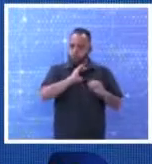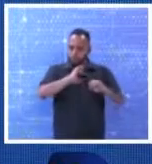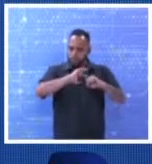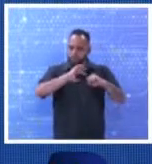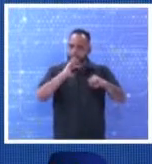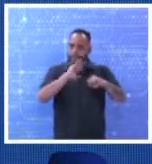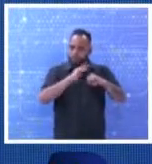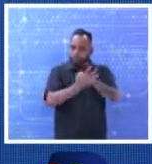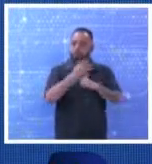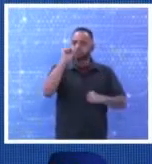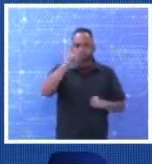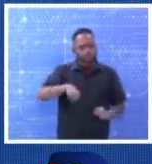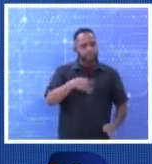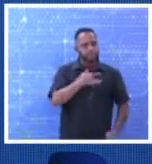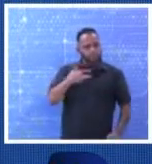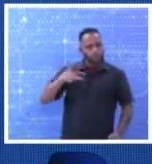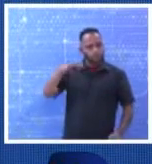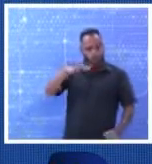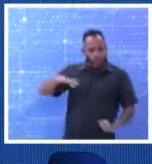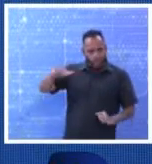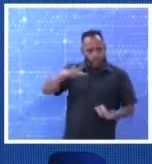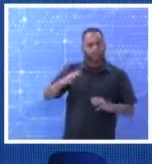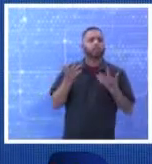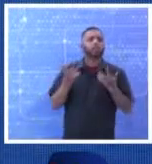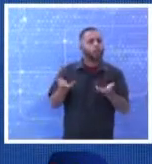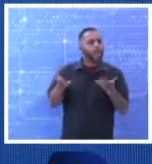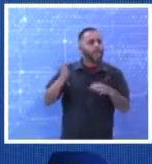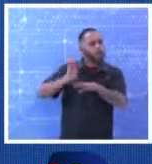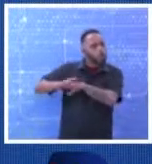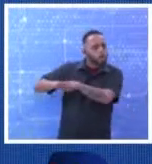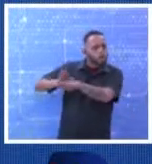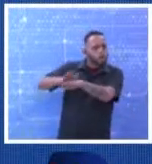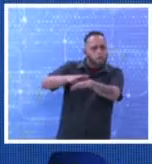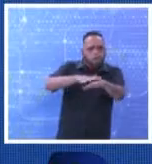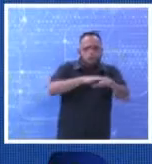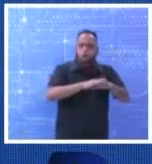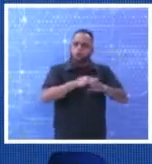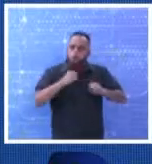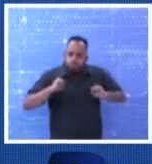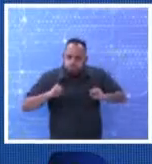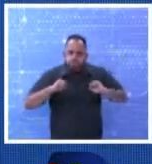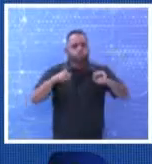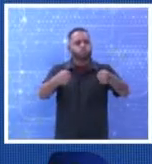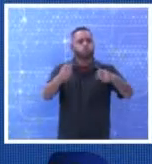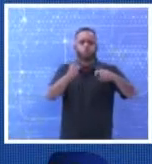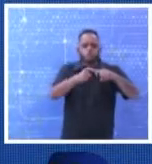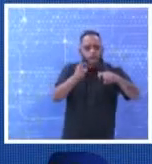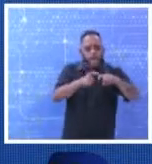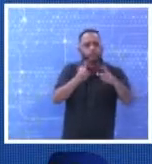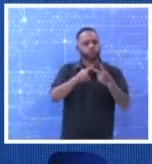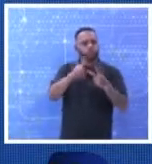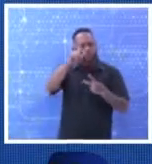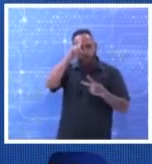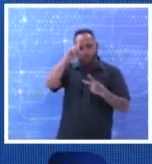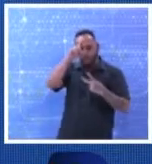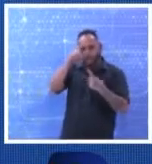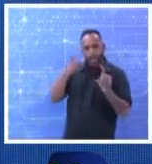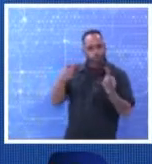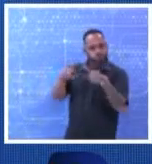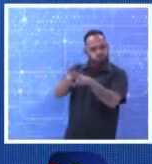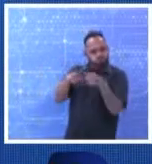um grande mutirão tem que chegar fazendo fazer o mutirão com os médicos hospitais filantrópicos